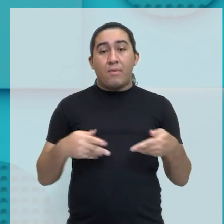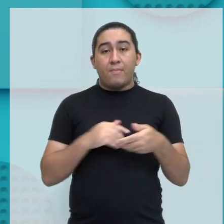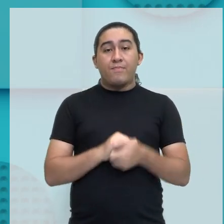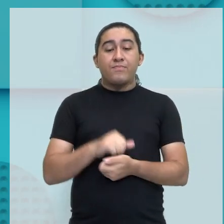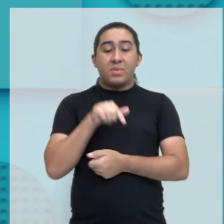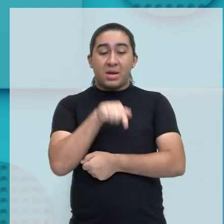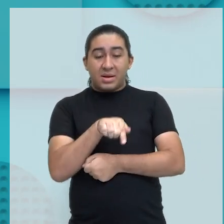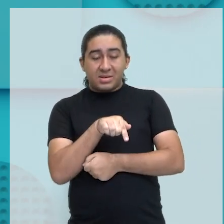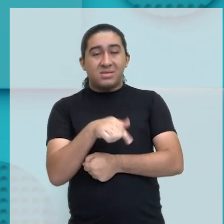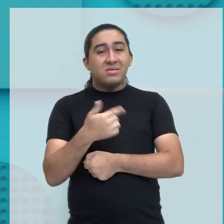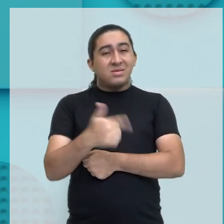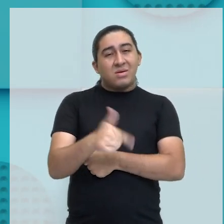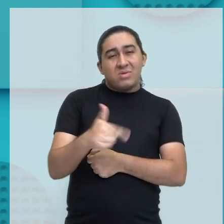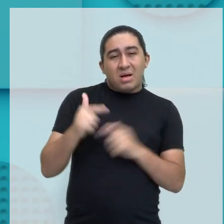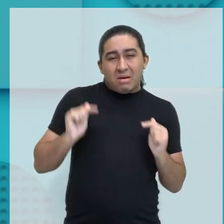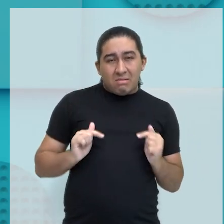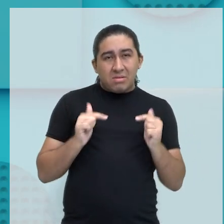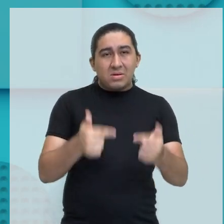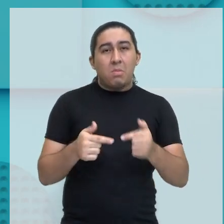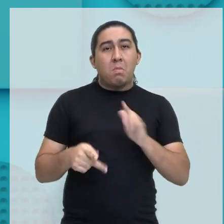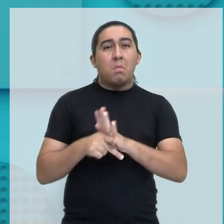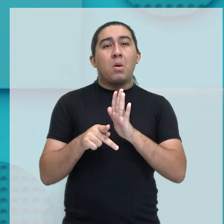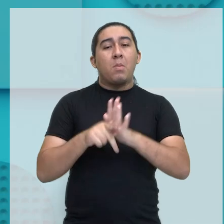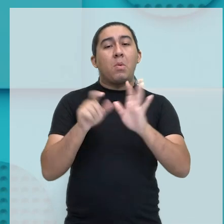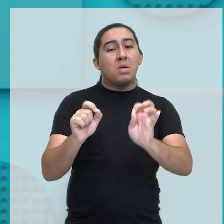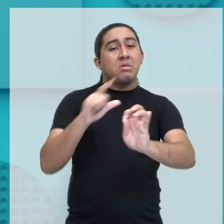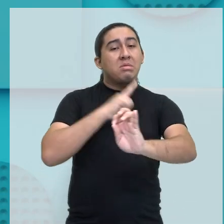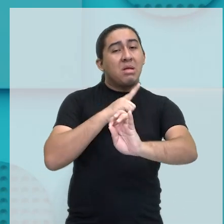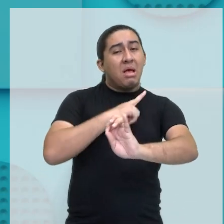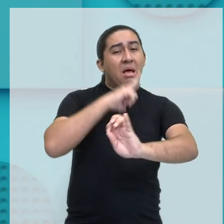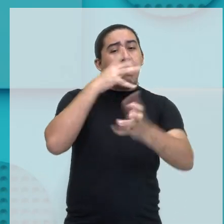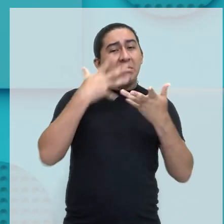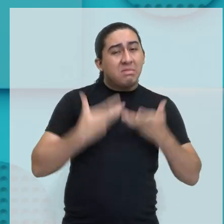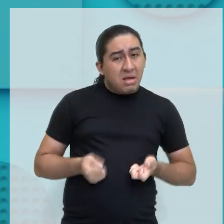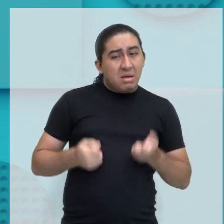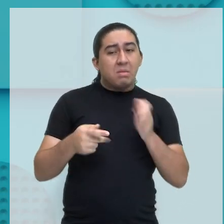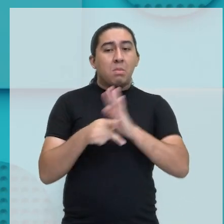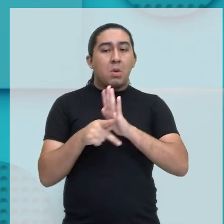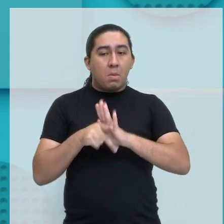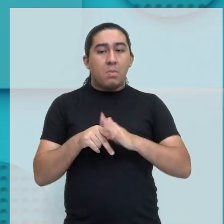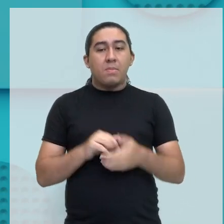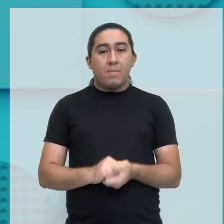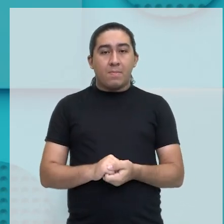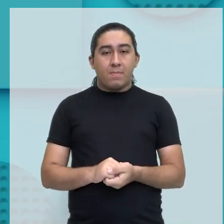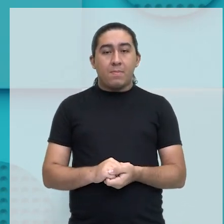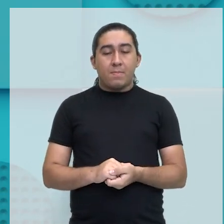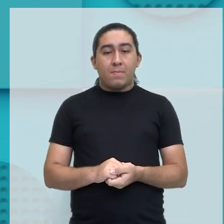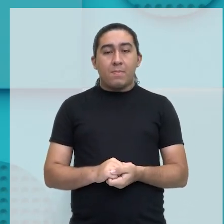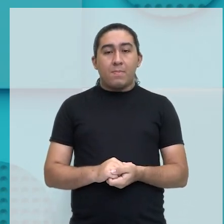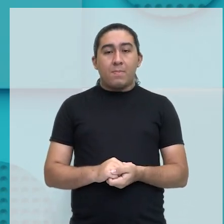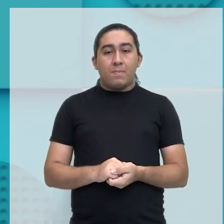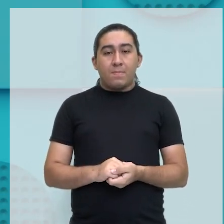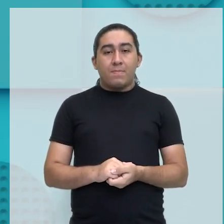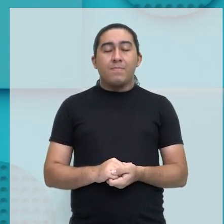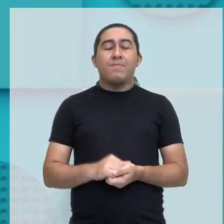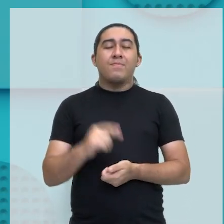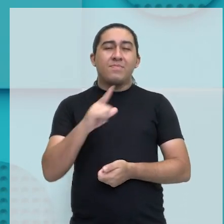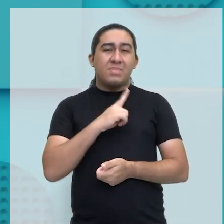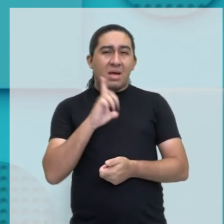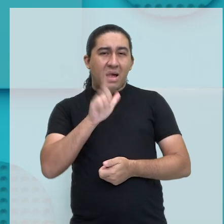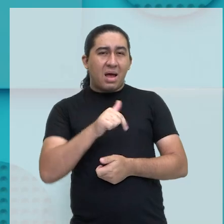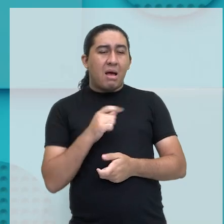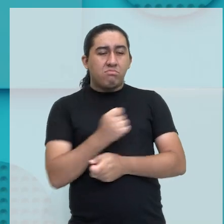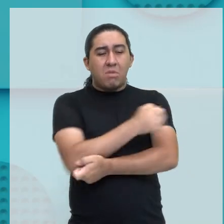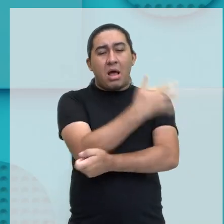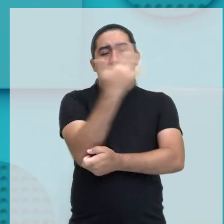também. Eles não vão trabalhar com formas reconhecíveis, formas que nós vemos no nosso cotidiano, são formas,